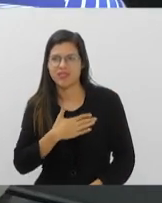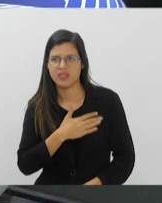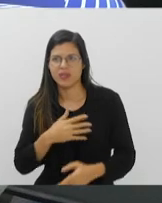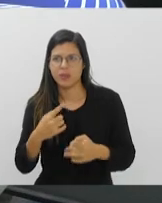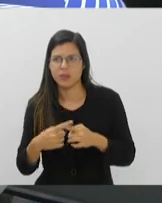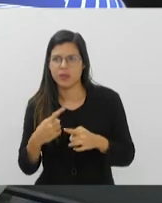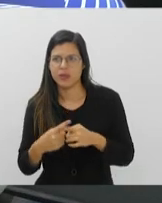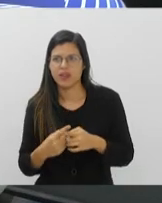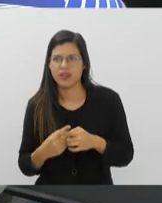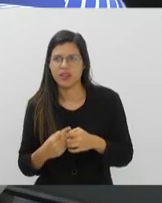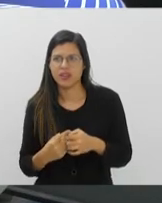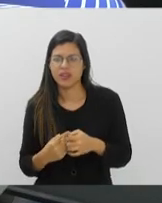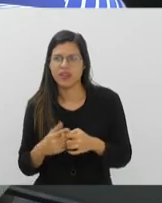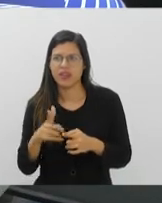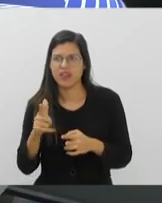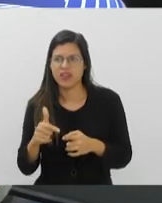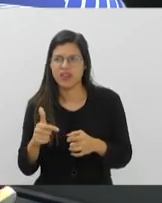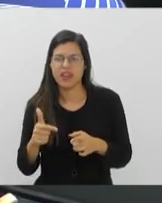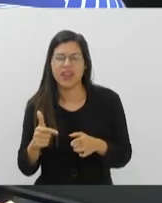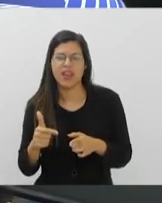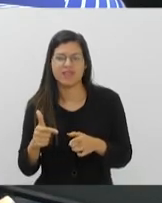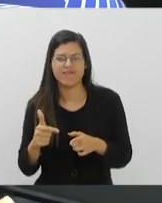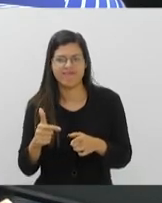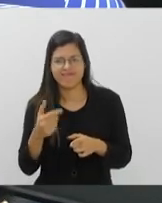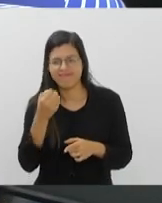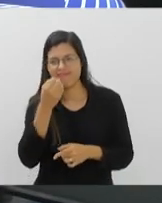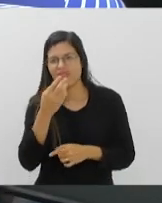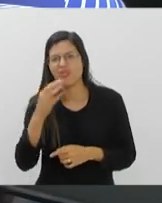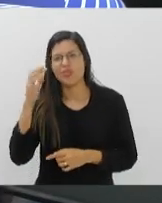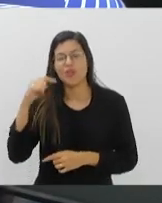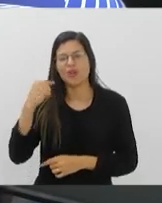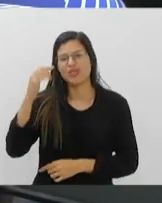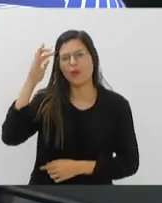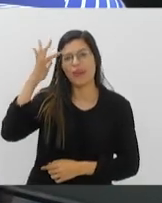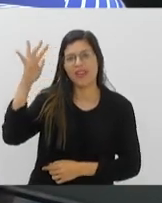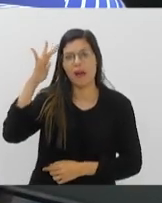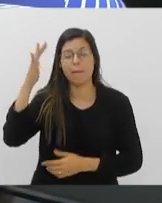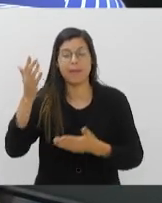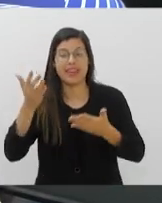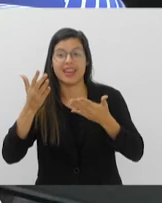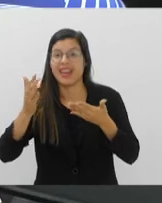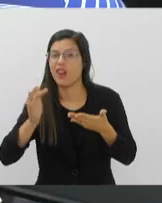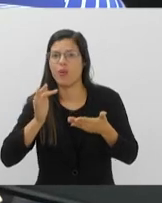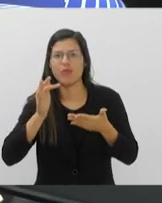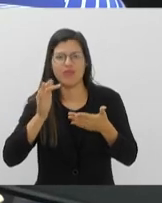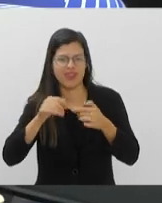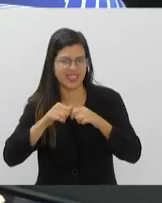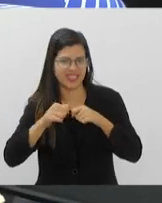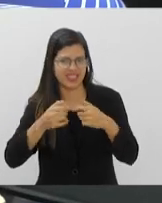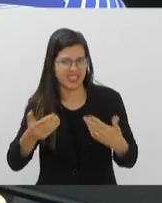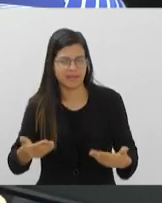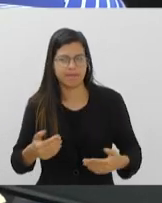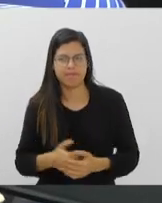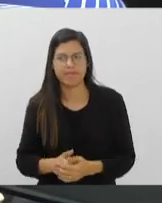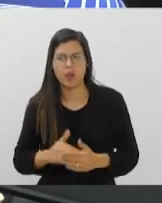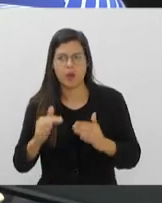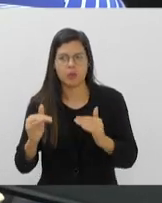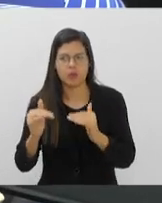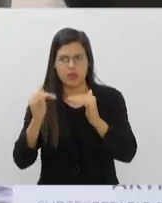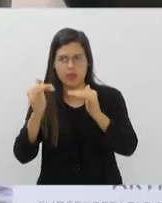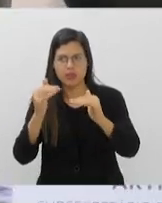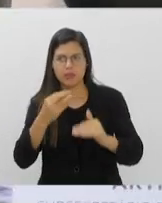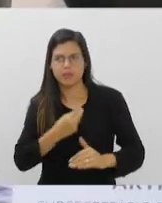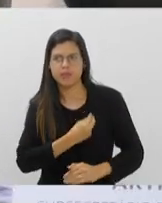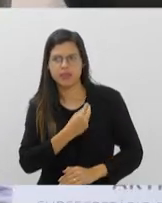ganho né d elr a gente sonha com as coisas e a gente quer ver né e as autoridades que foram